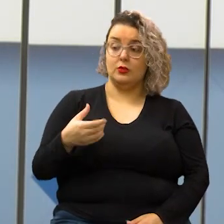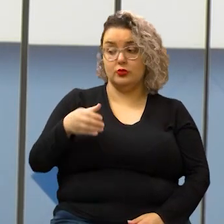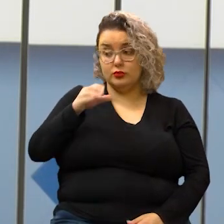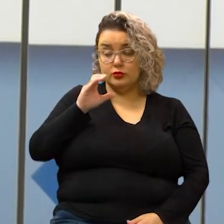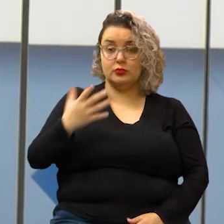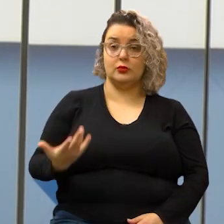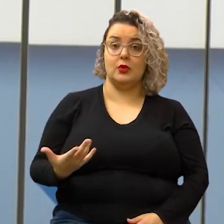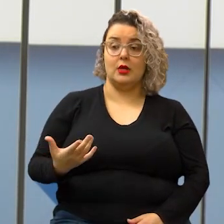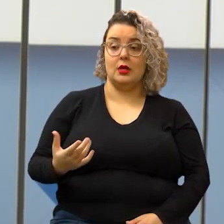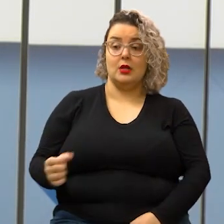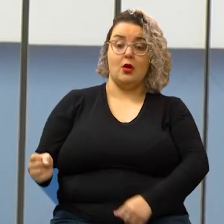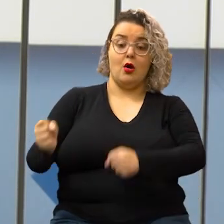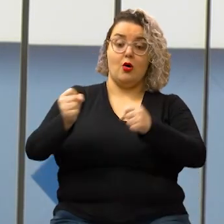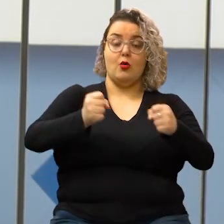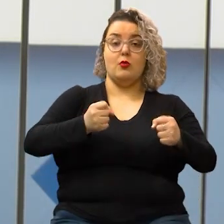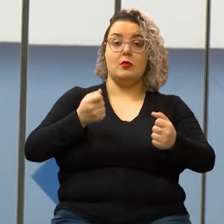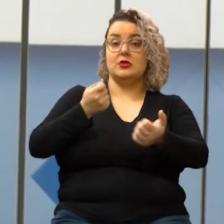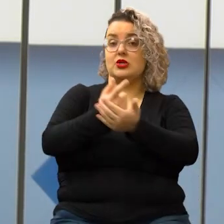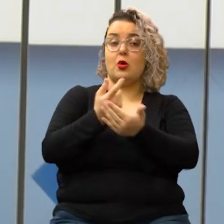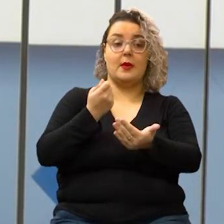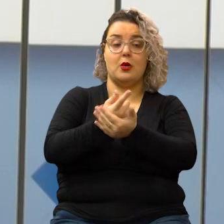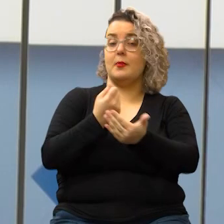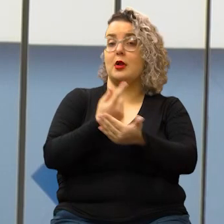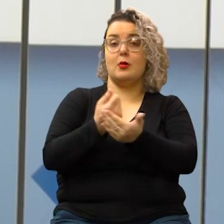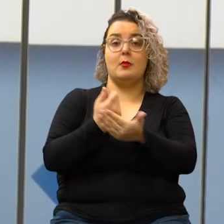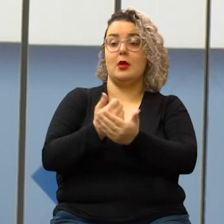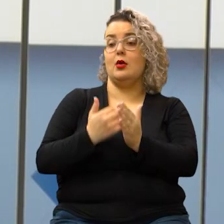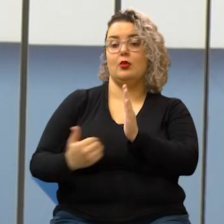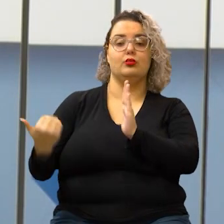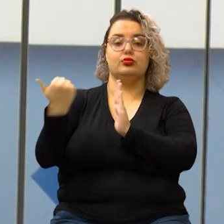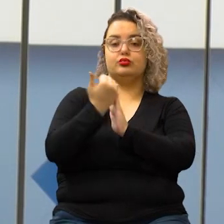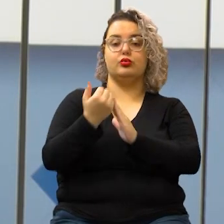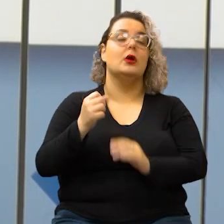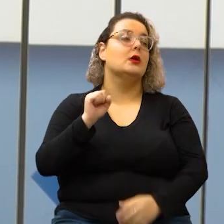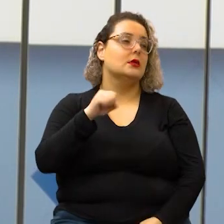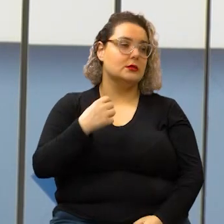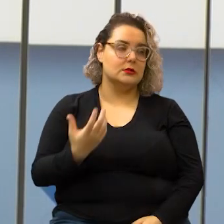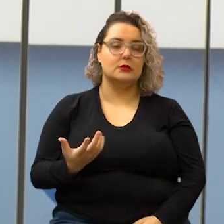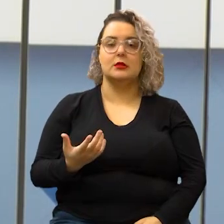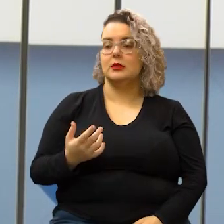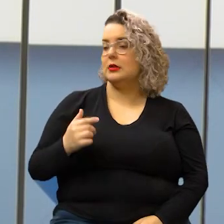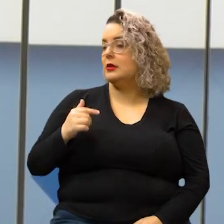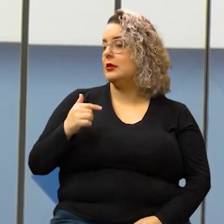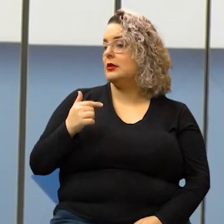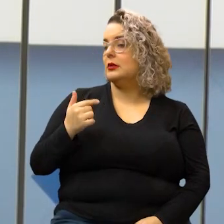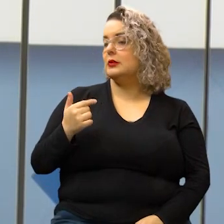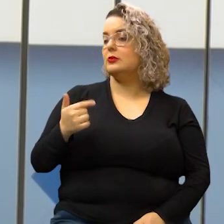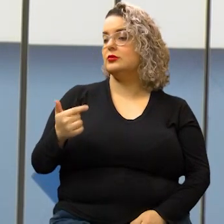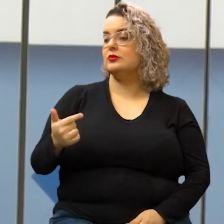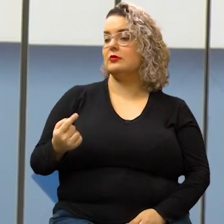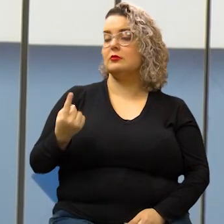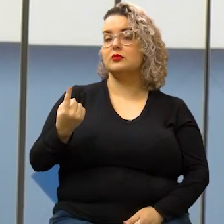tirava aquele poder da pessoa consumir, né, em excesso. Sim. Nós não tivemos uma situação